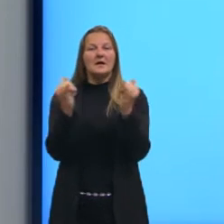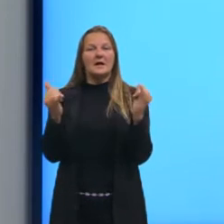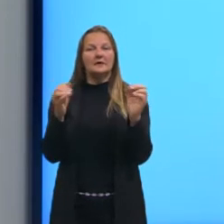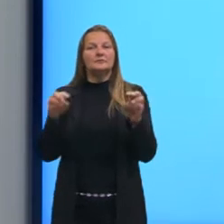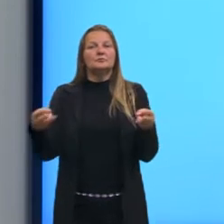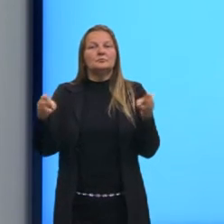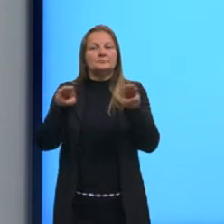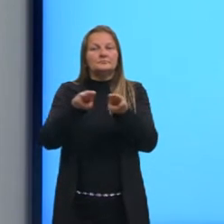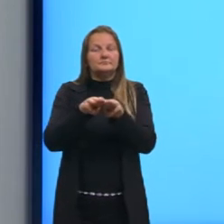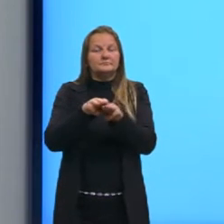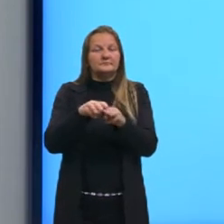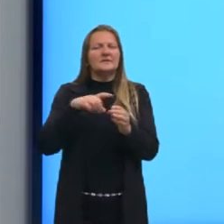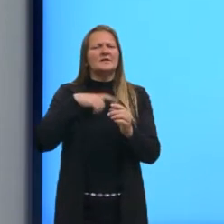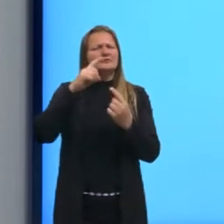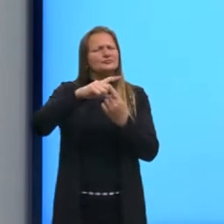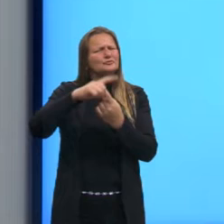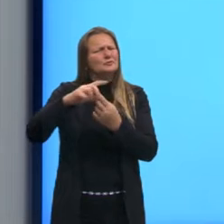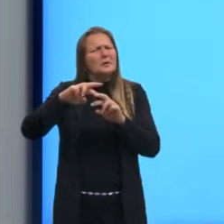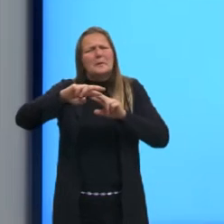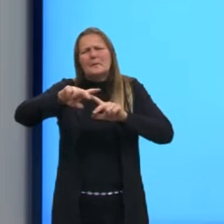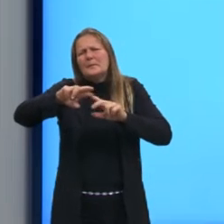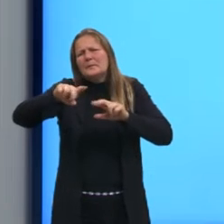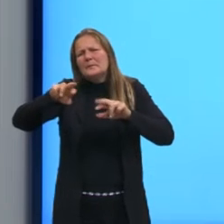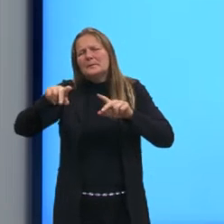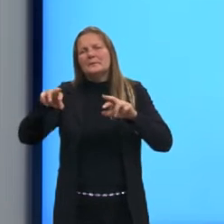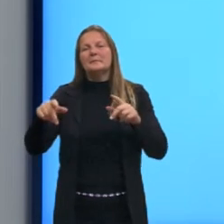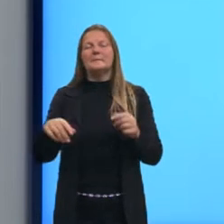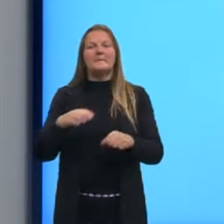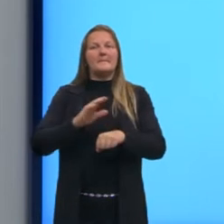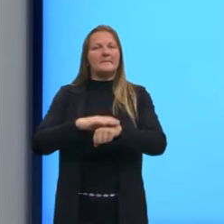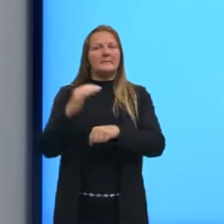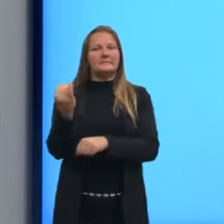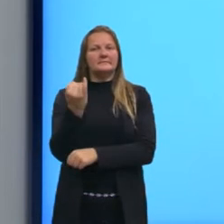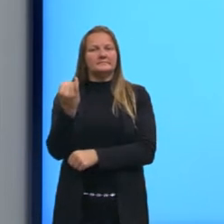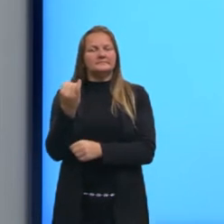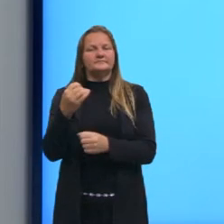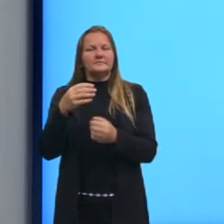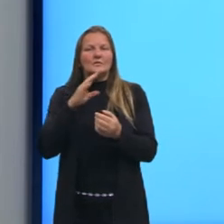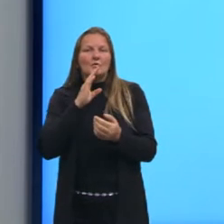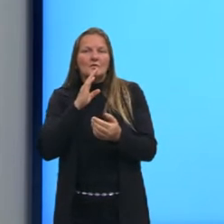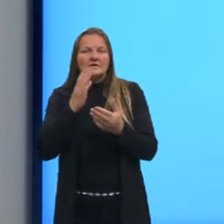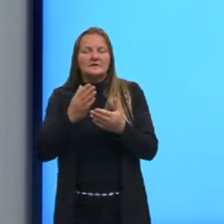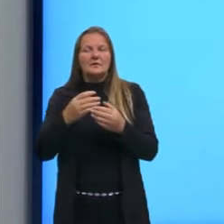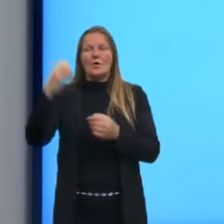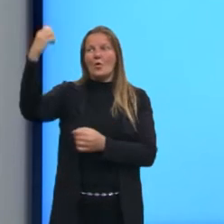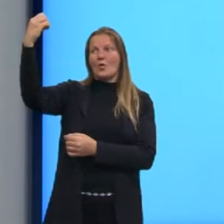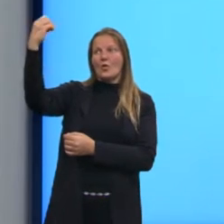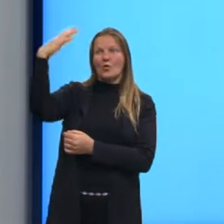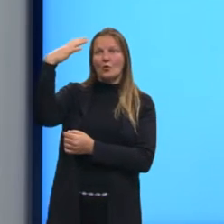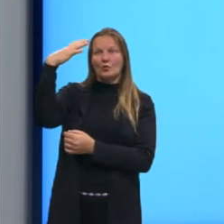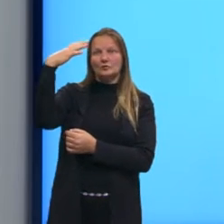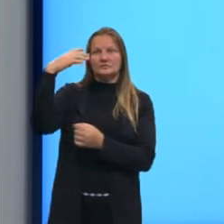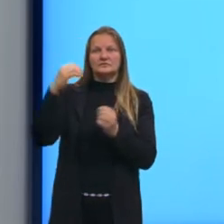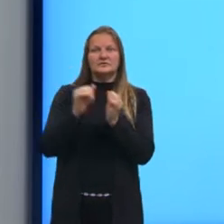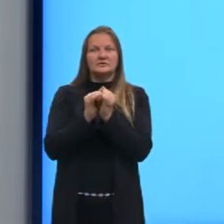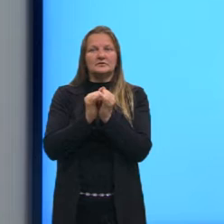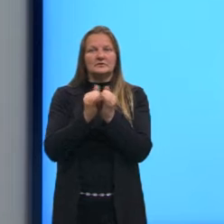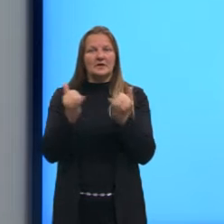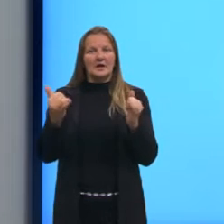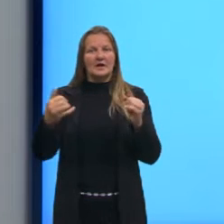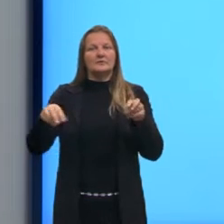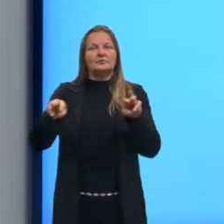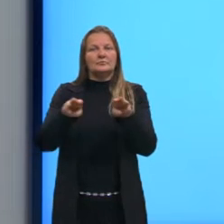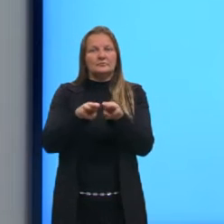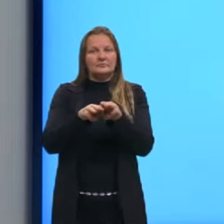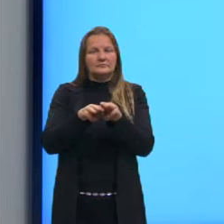eletromagnéticas, a gente tem vários tipos, né? Mas a principal que a gente vai trabalhar é a luz, então as ondas luminosas, que são